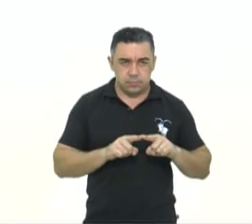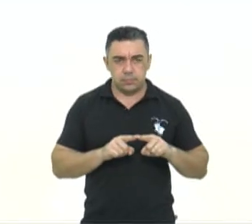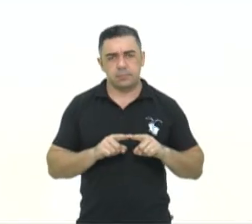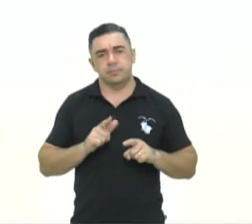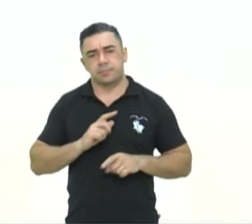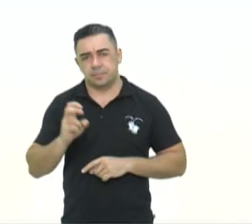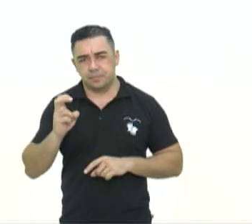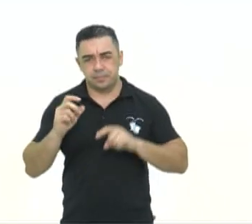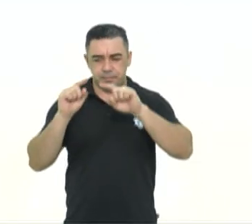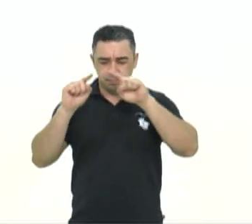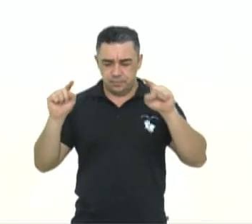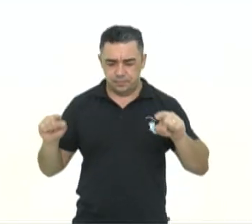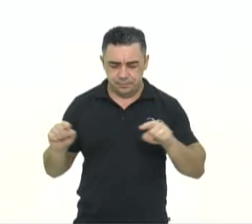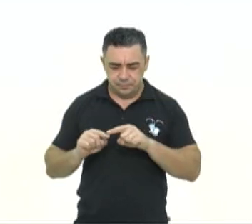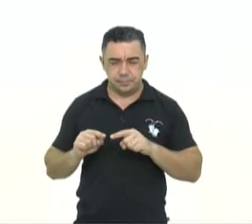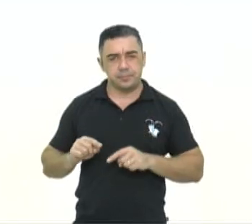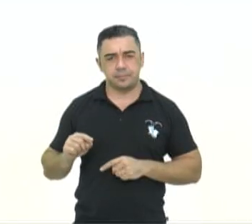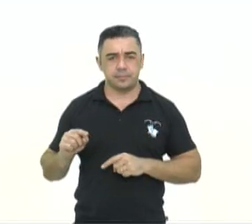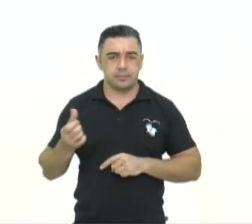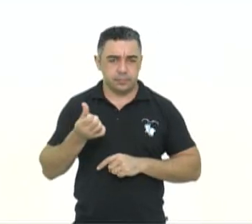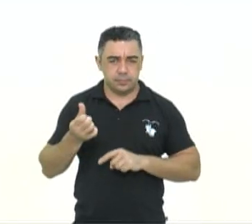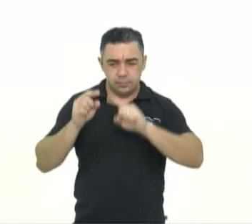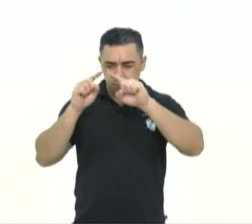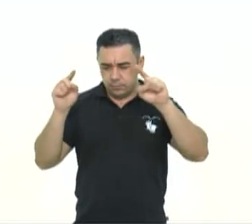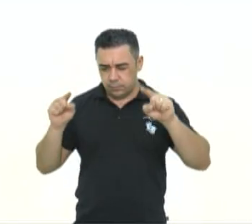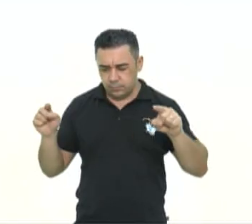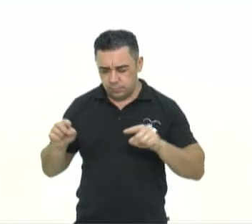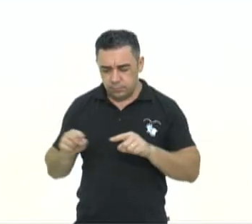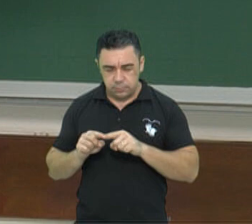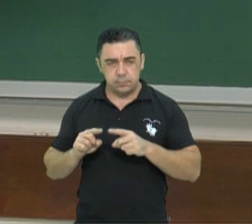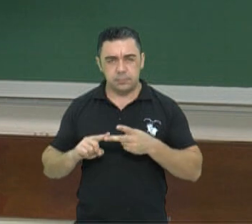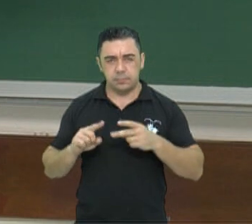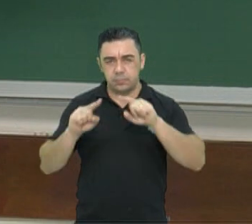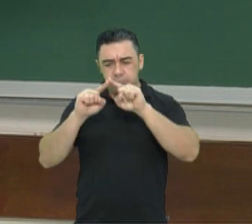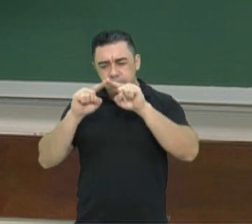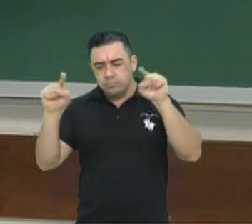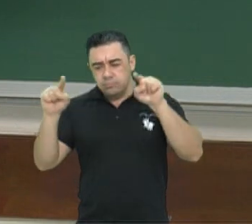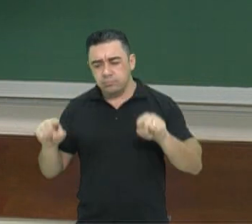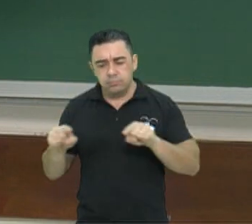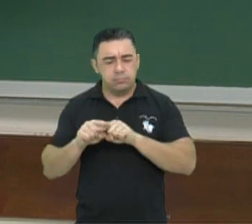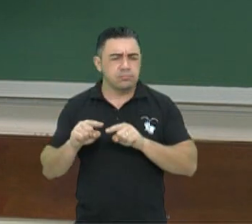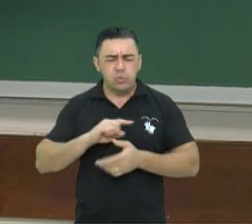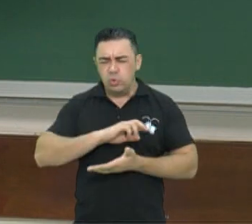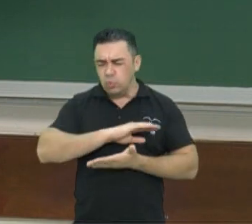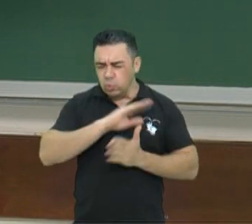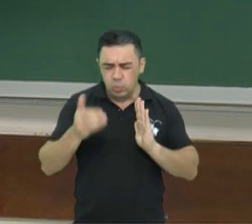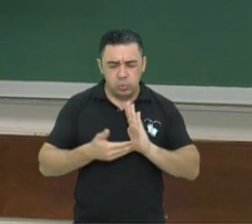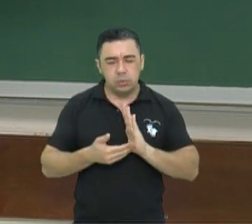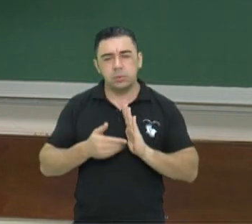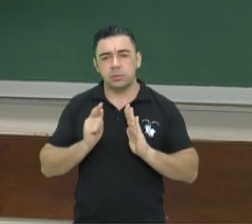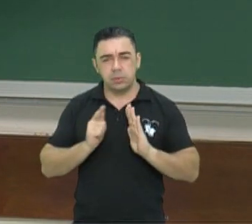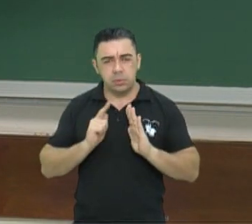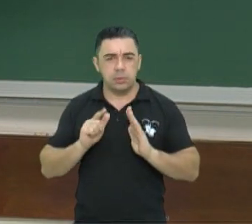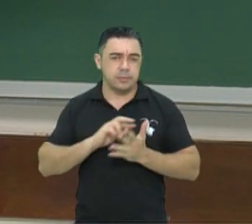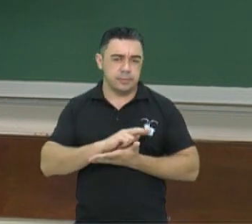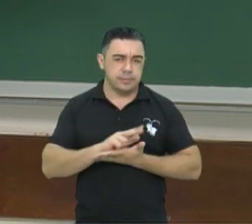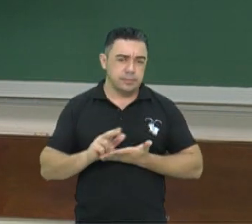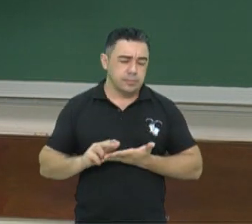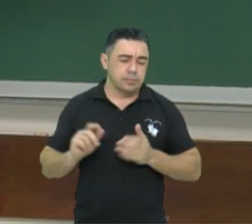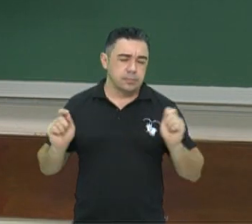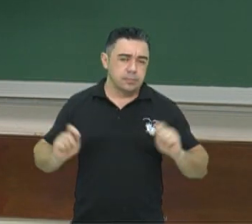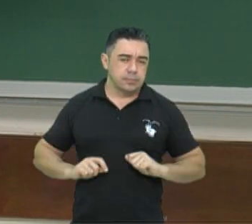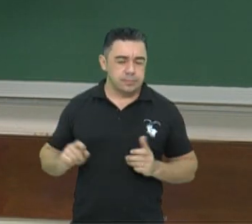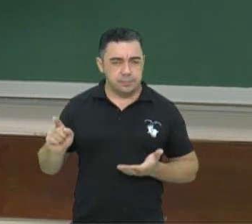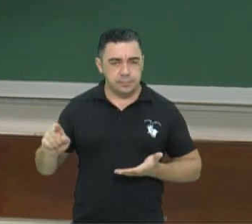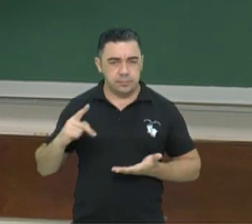um pentágono, um quadrado, um retângulo e enfim, todas as figuras planas, né? Várias figuras planas